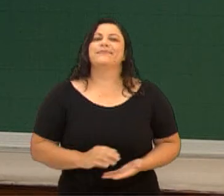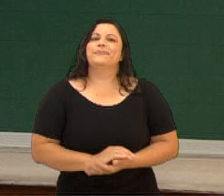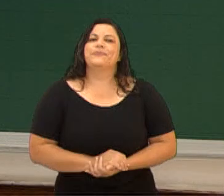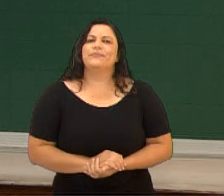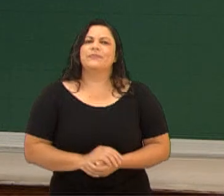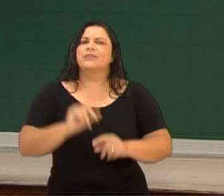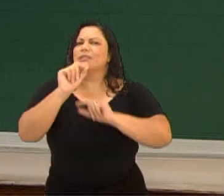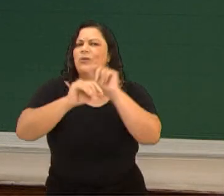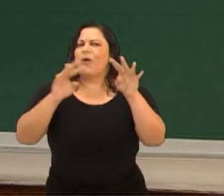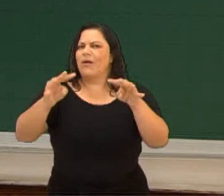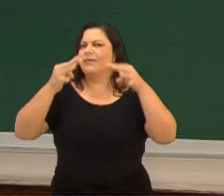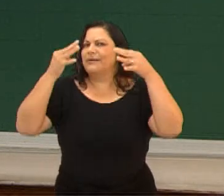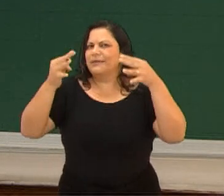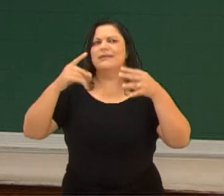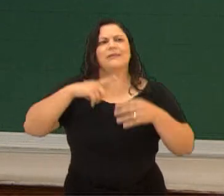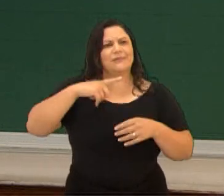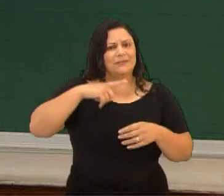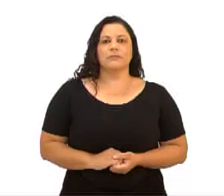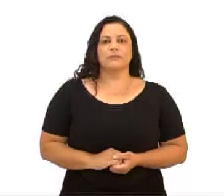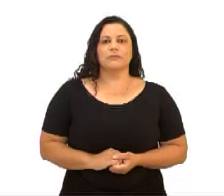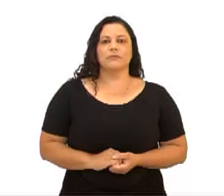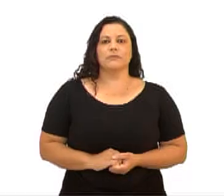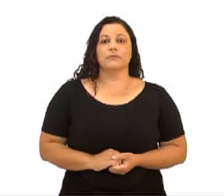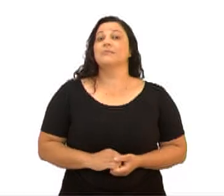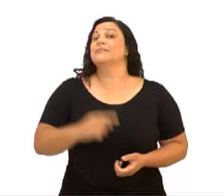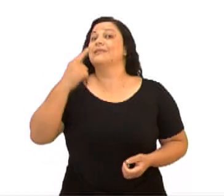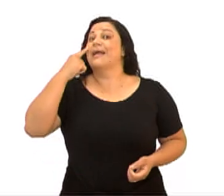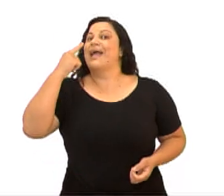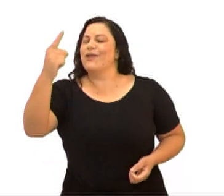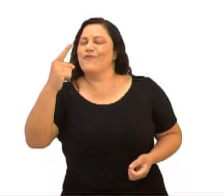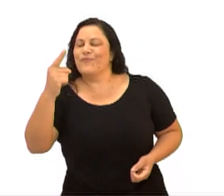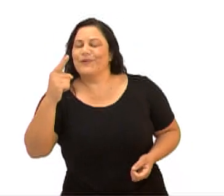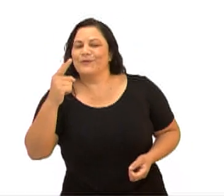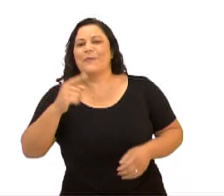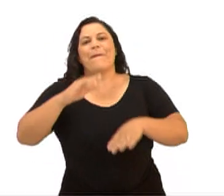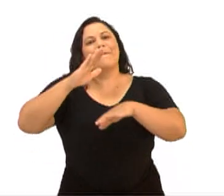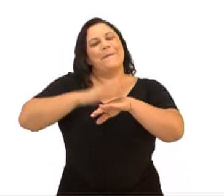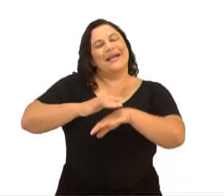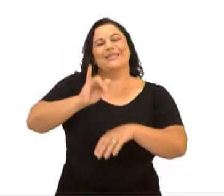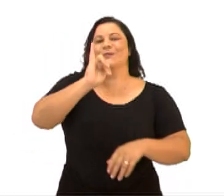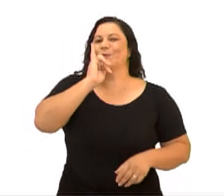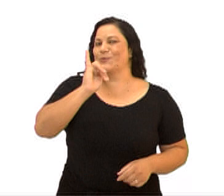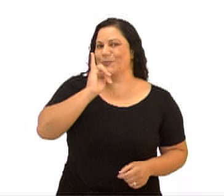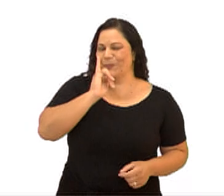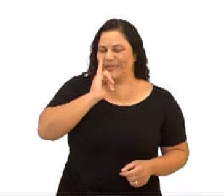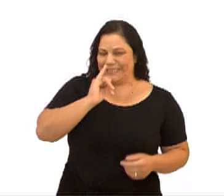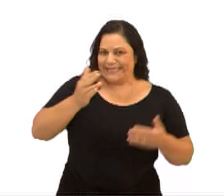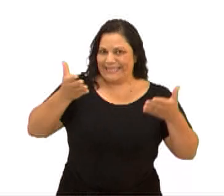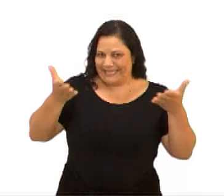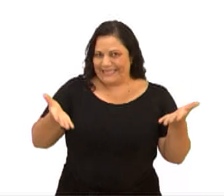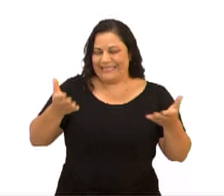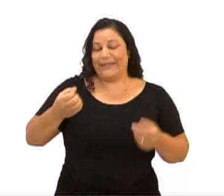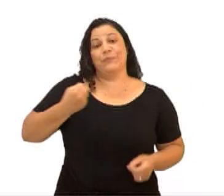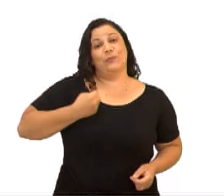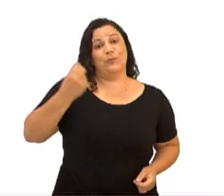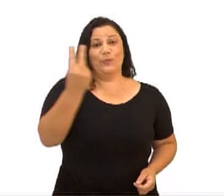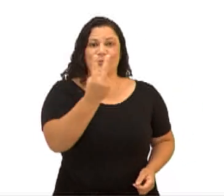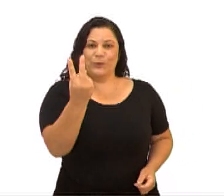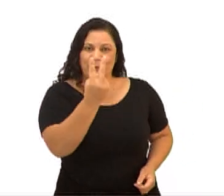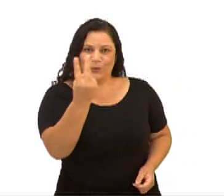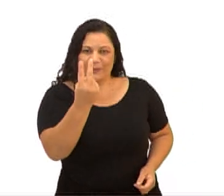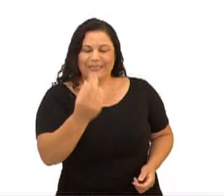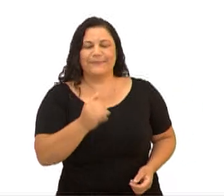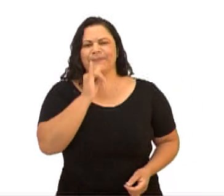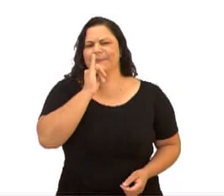E olhem aqui, a prof fez a continha para vocês. E vamos para mais um exemplo. Exemplo 2.